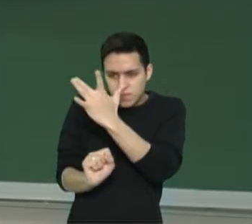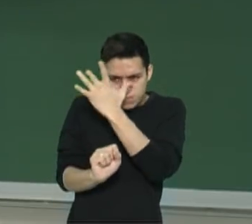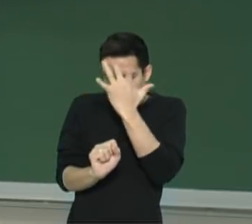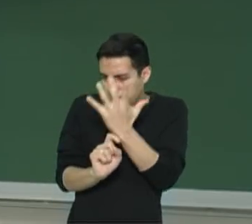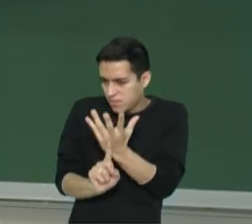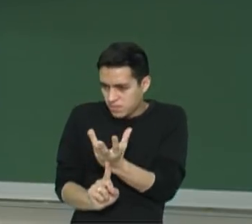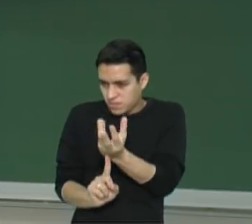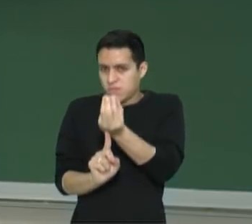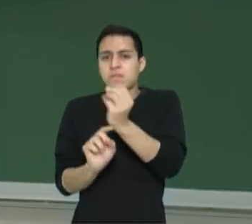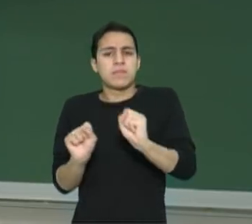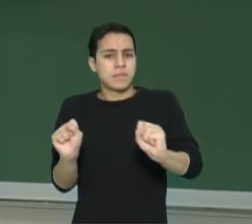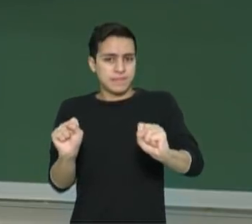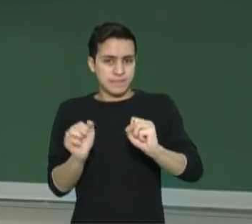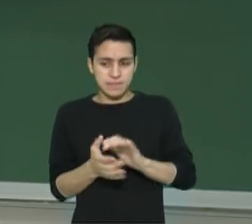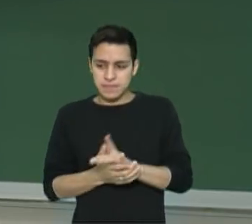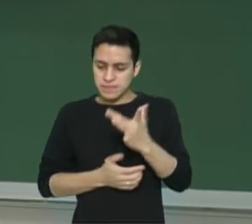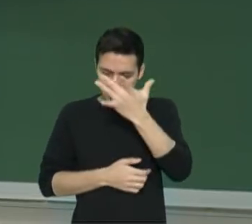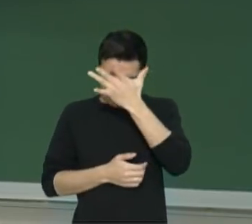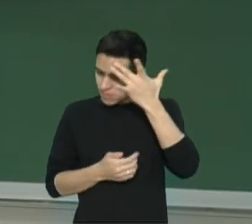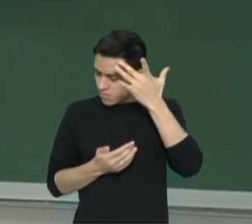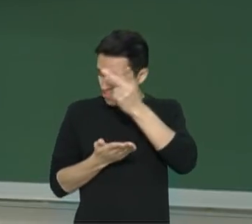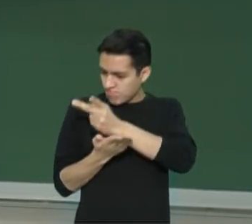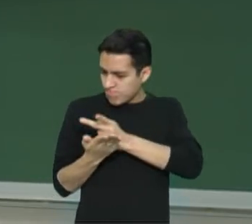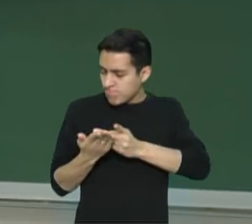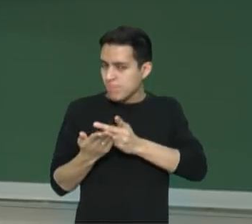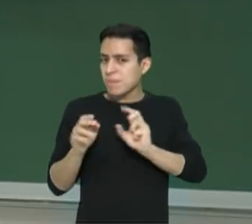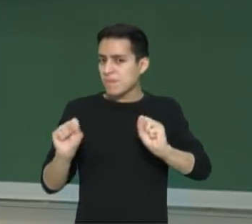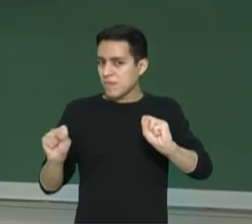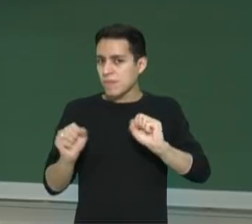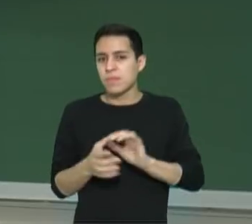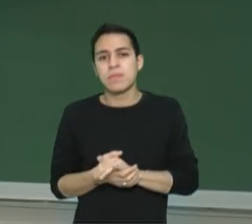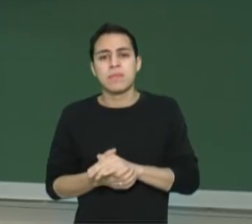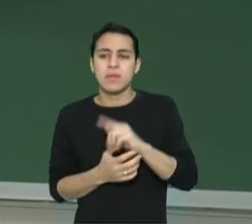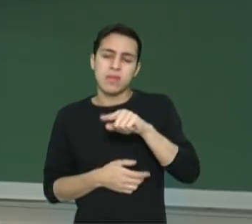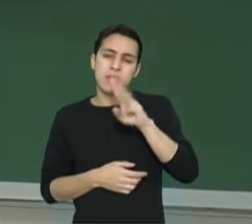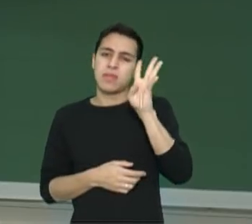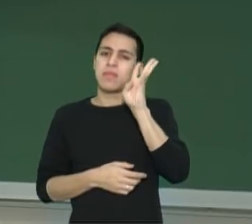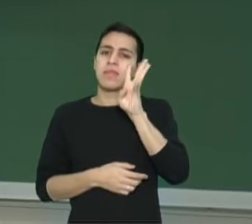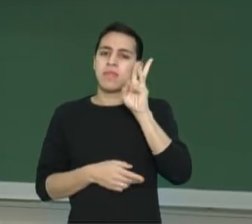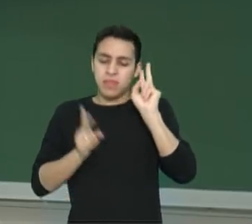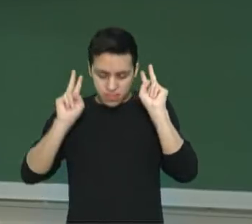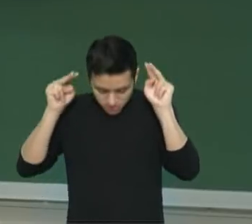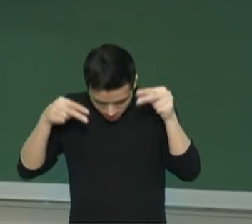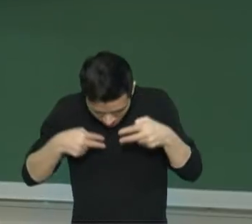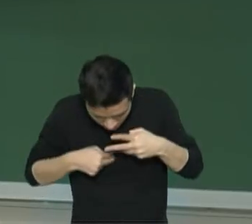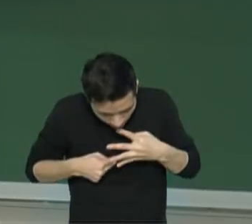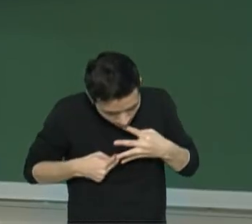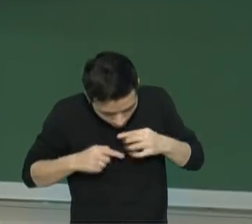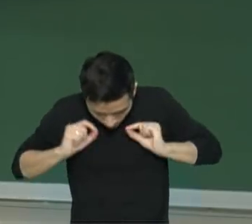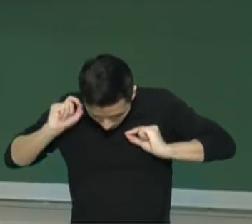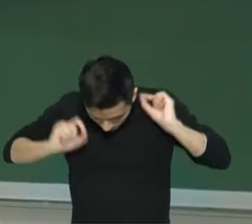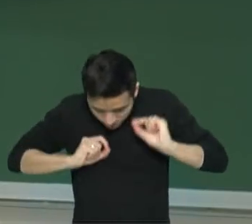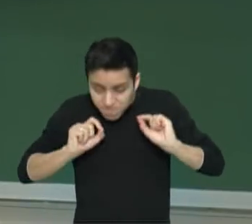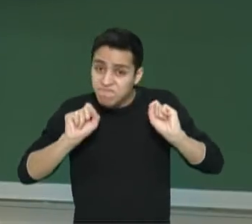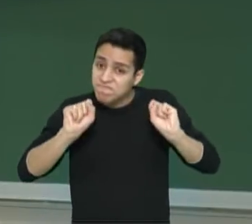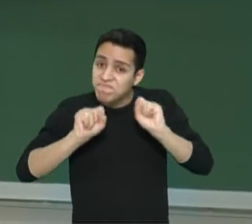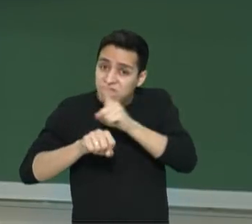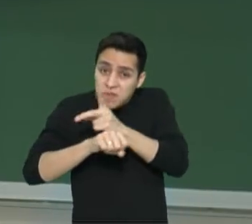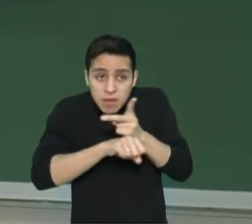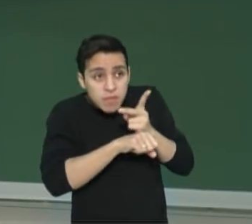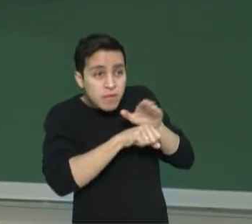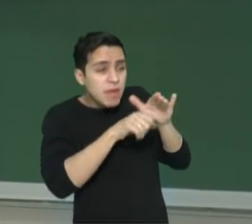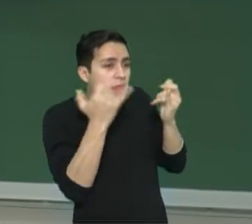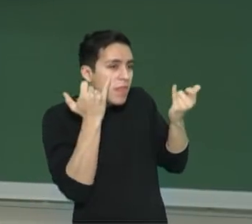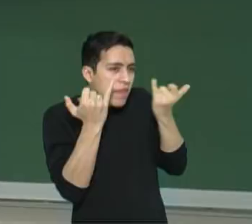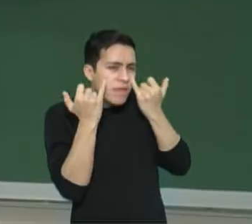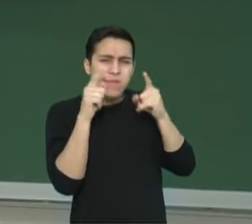no futuro, né? Um grande ilustrador, não é isso? Então é muito legal a gente se conhecer, né? Espero que você procure um pouco mais de informações,